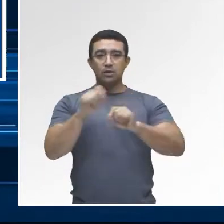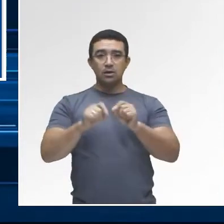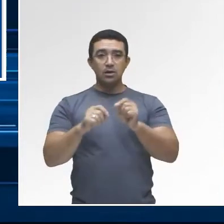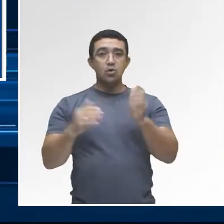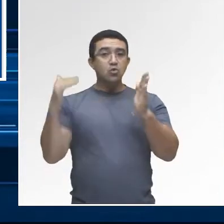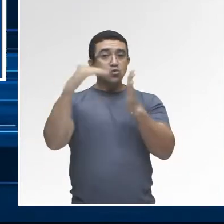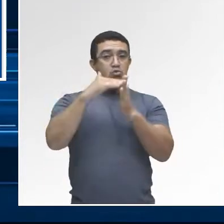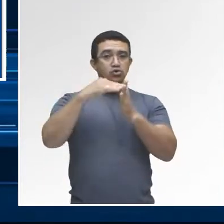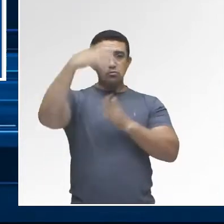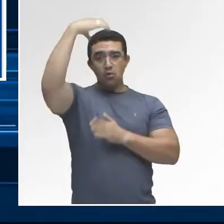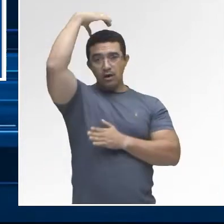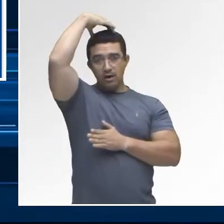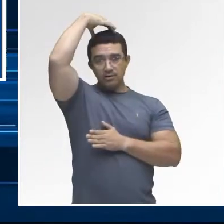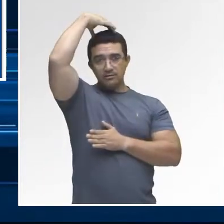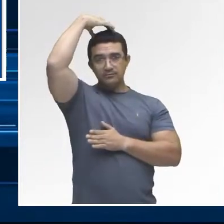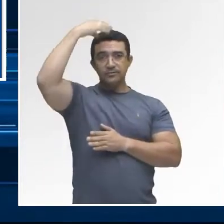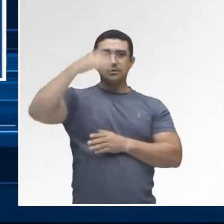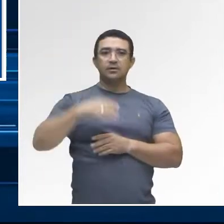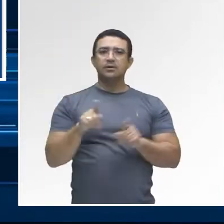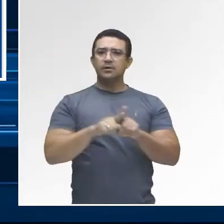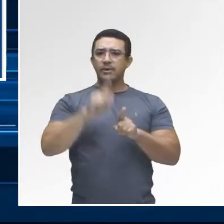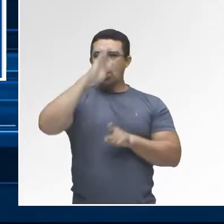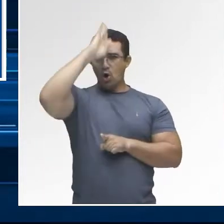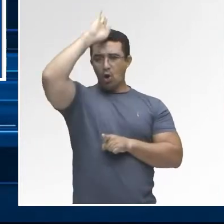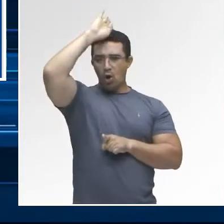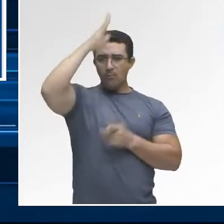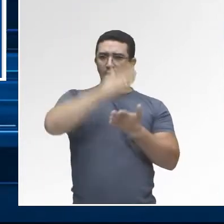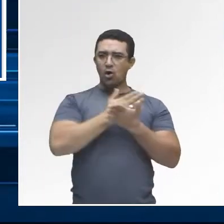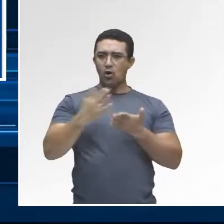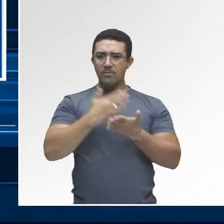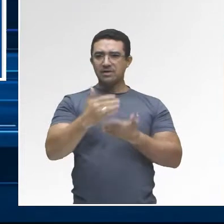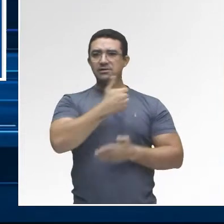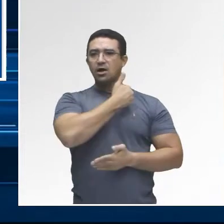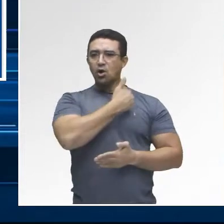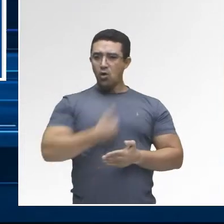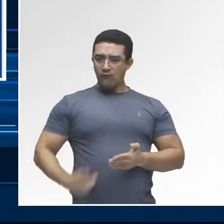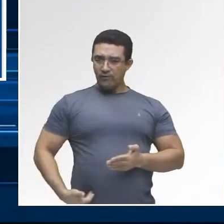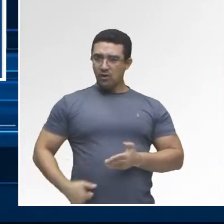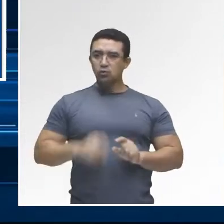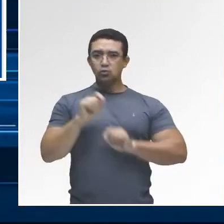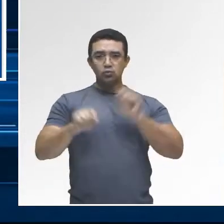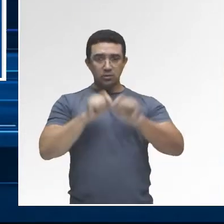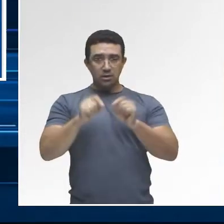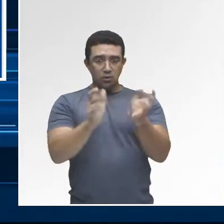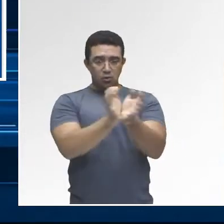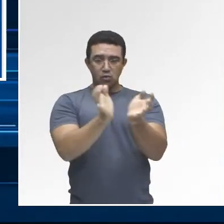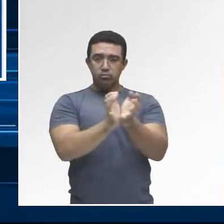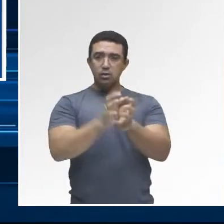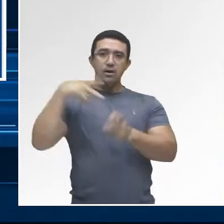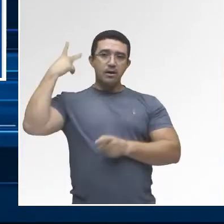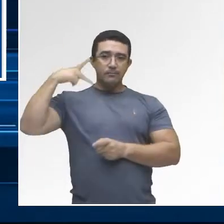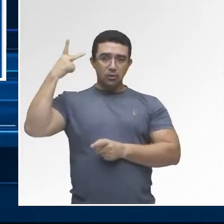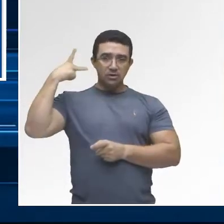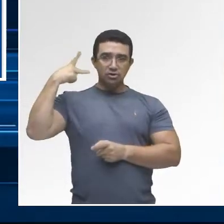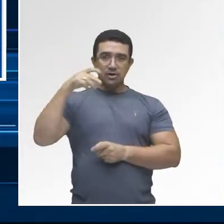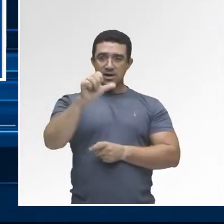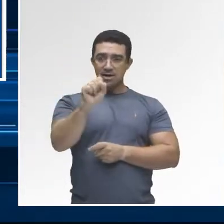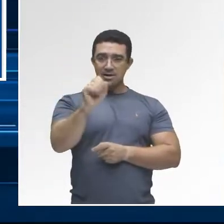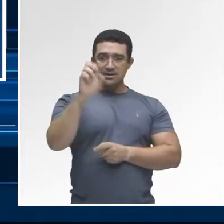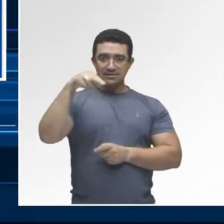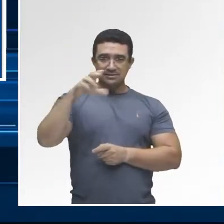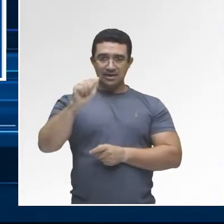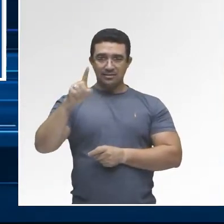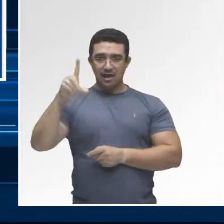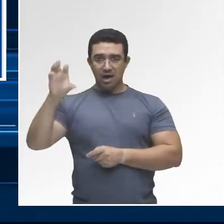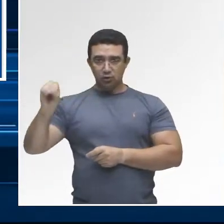patrícios. Roma vai passar a ser governada pelo Senado, o Senado que é um grupo importante dentro do